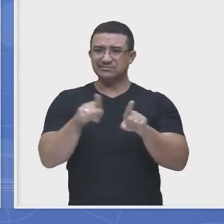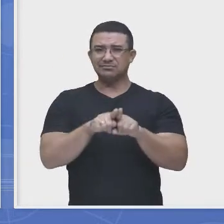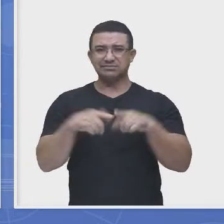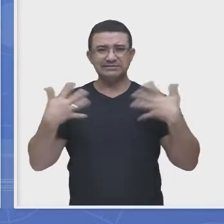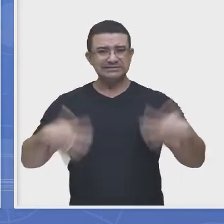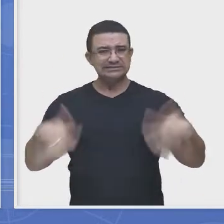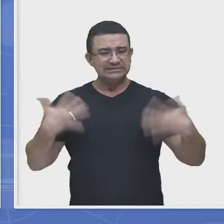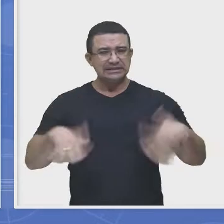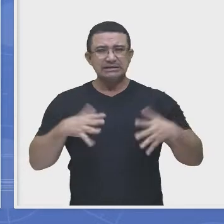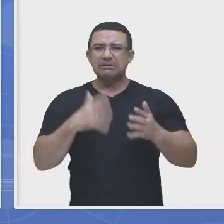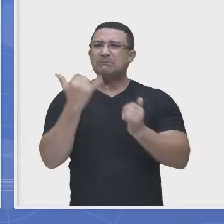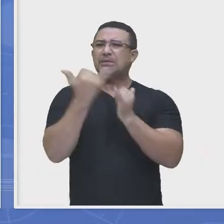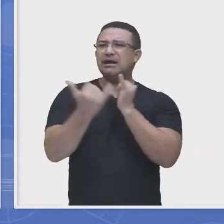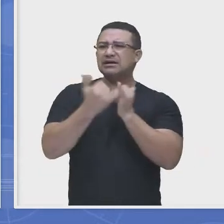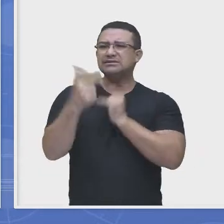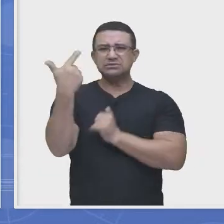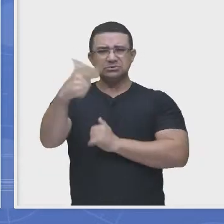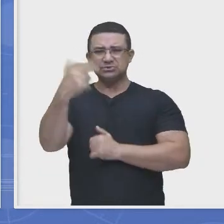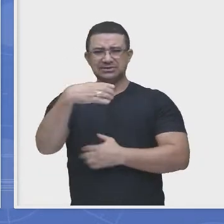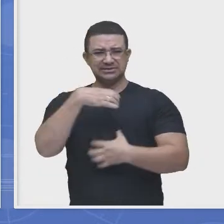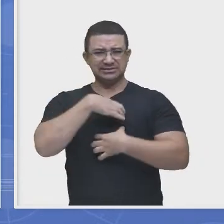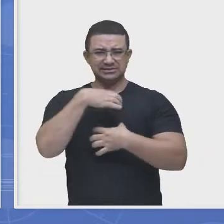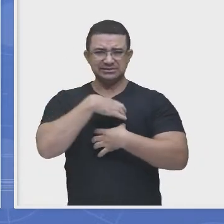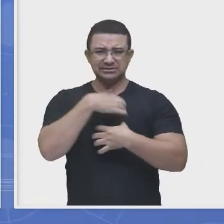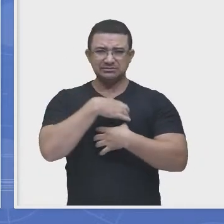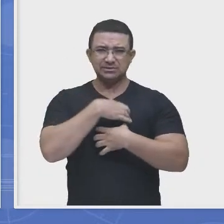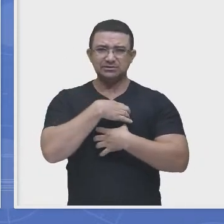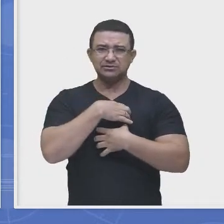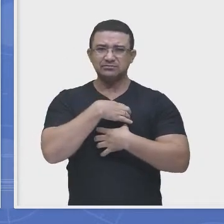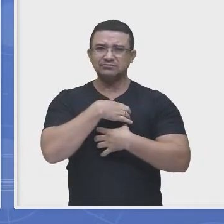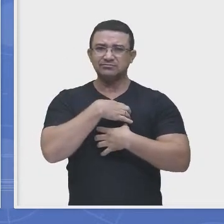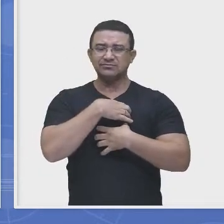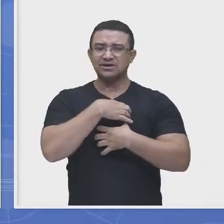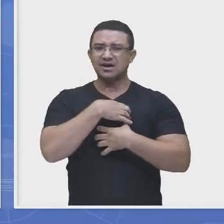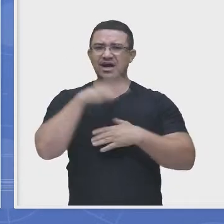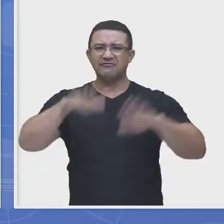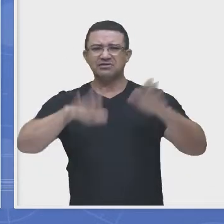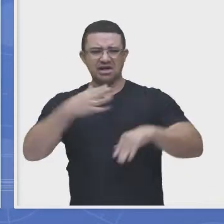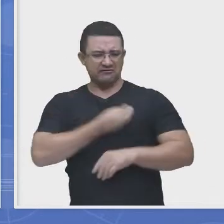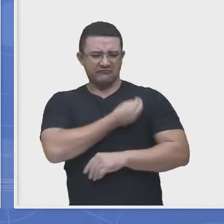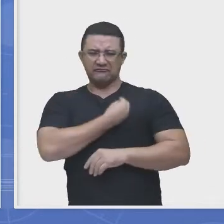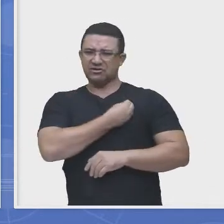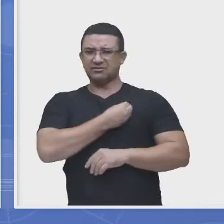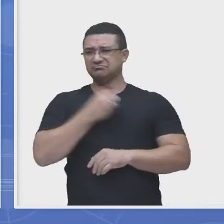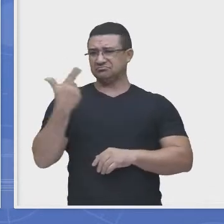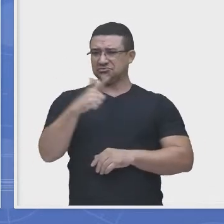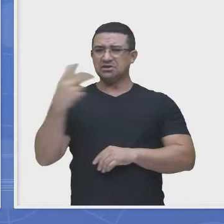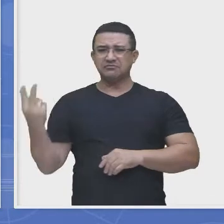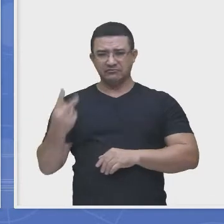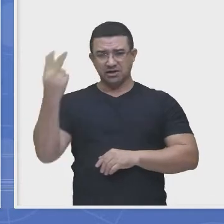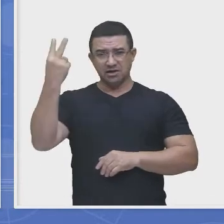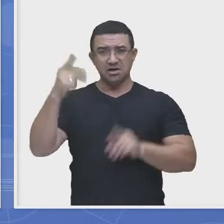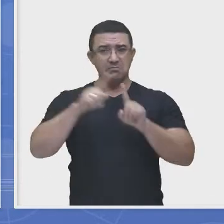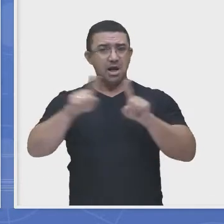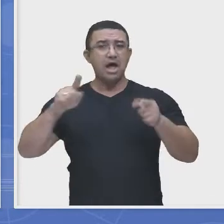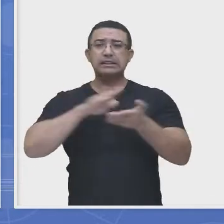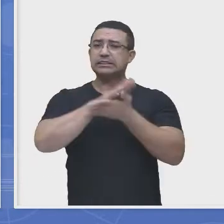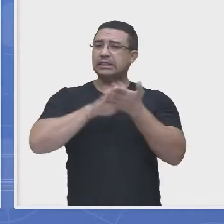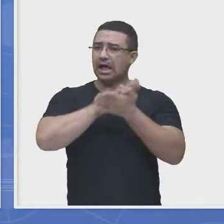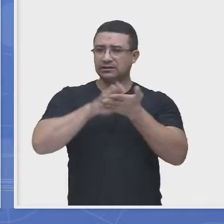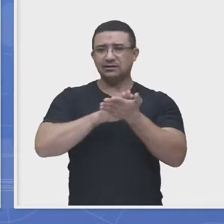É repetir com Closter: uma vida não vale nada, mas nada vale uma